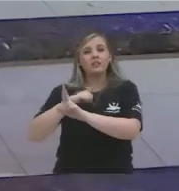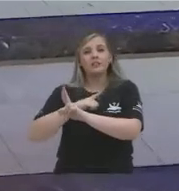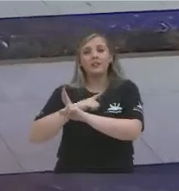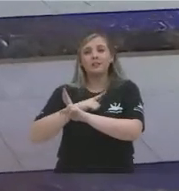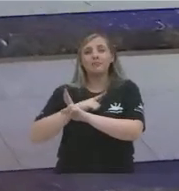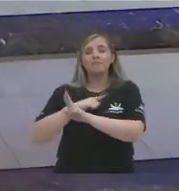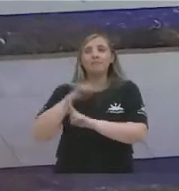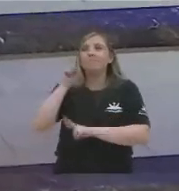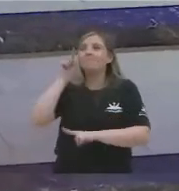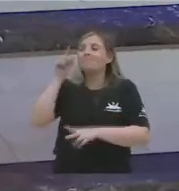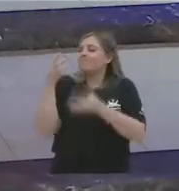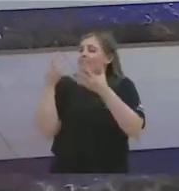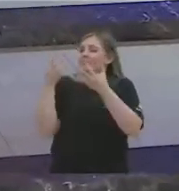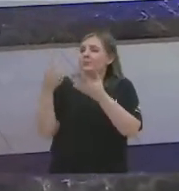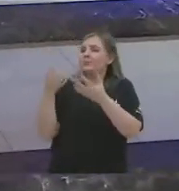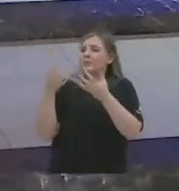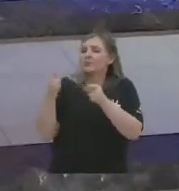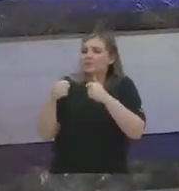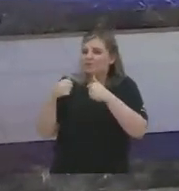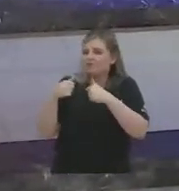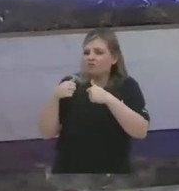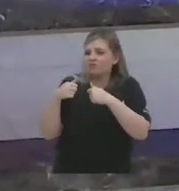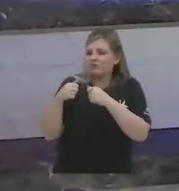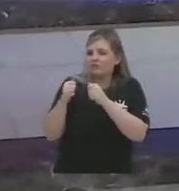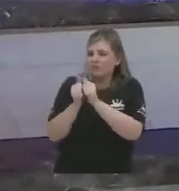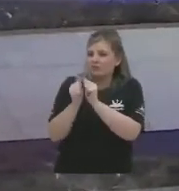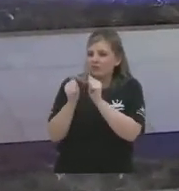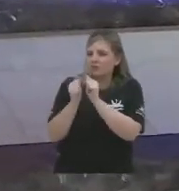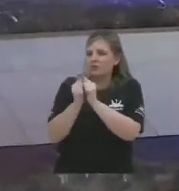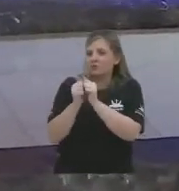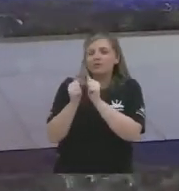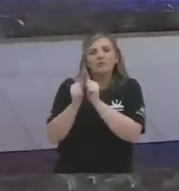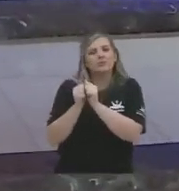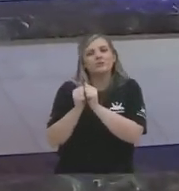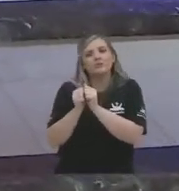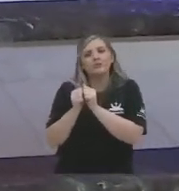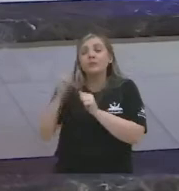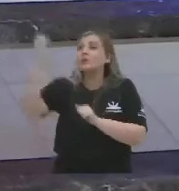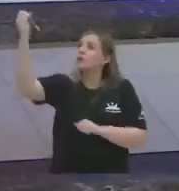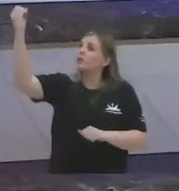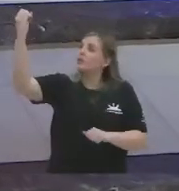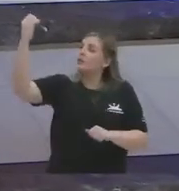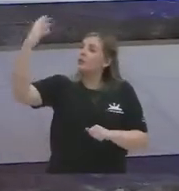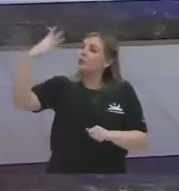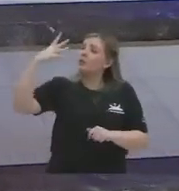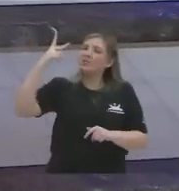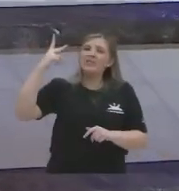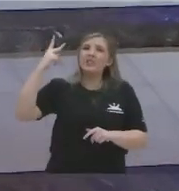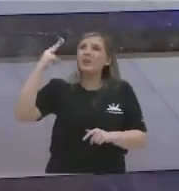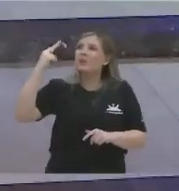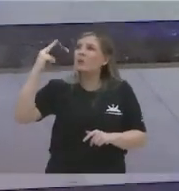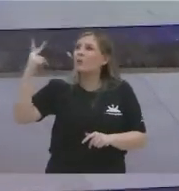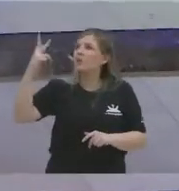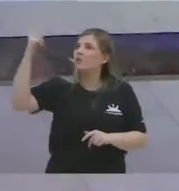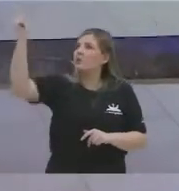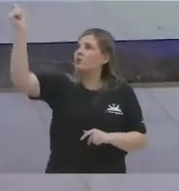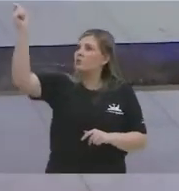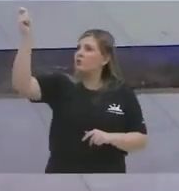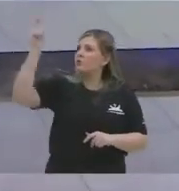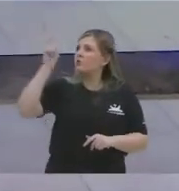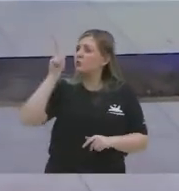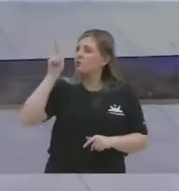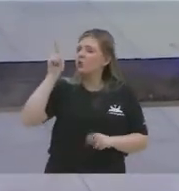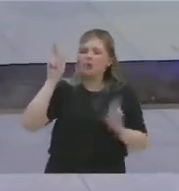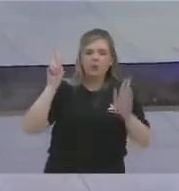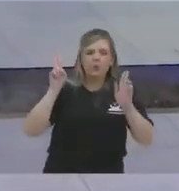nele quero ficar. Sua luz é como o sol, que não